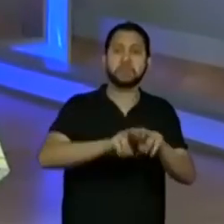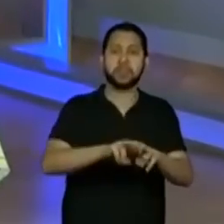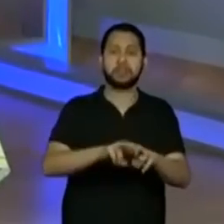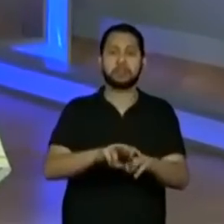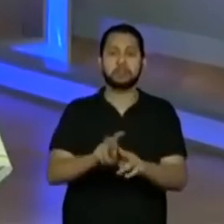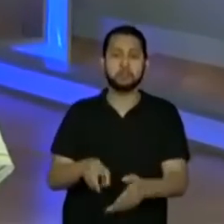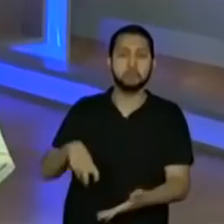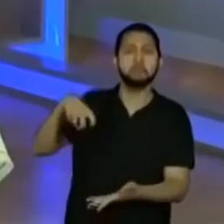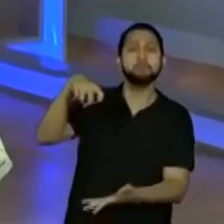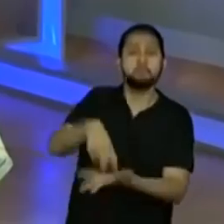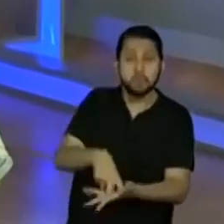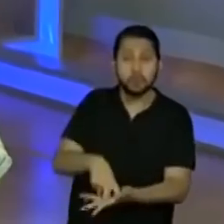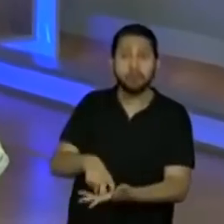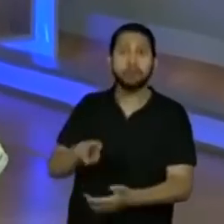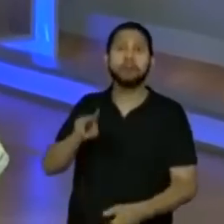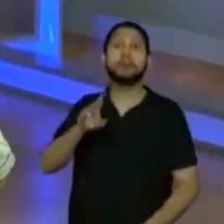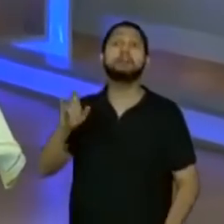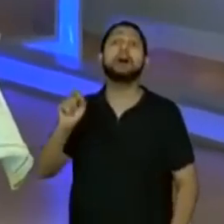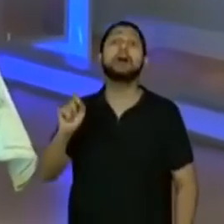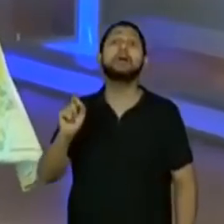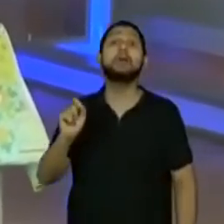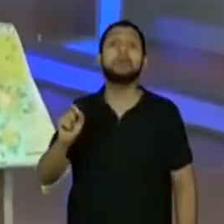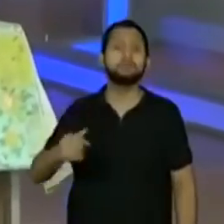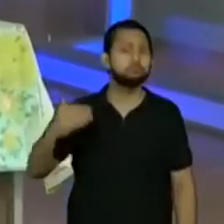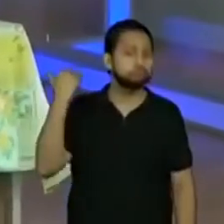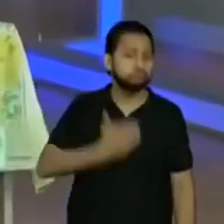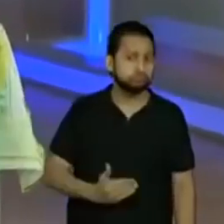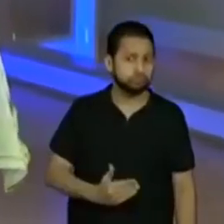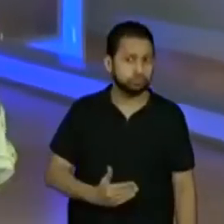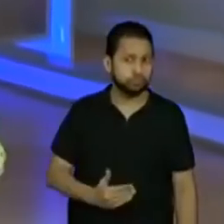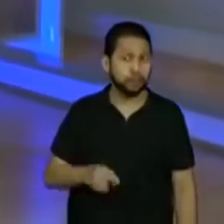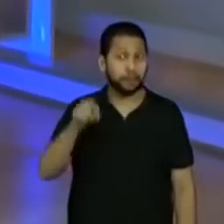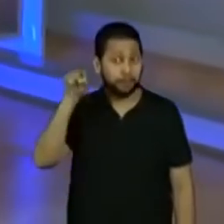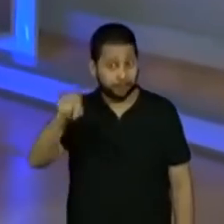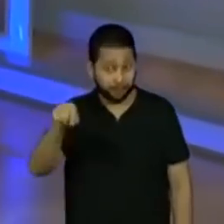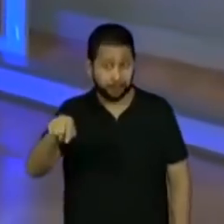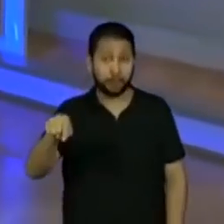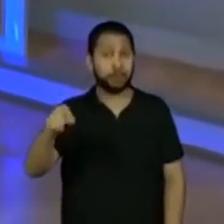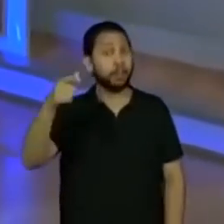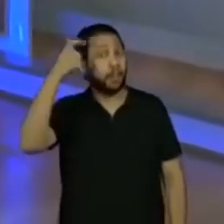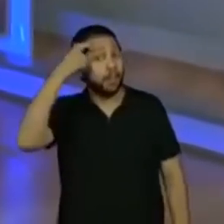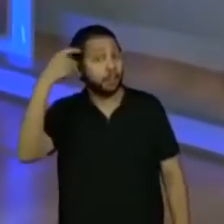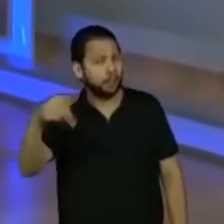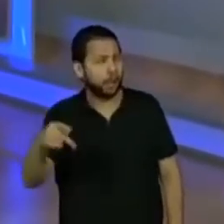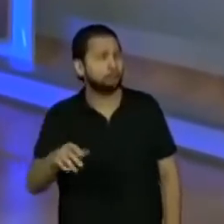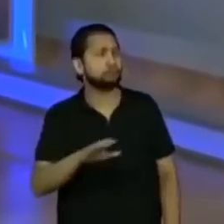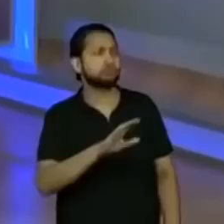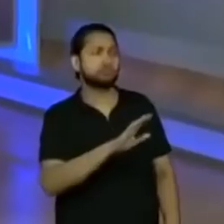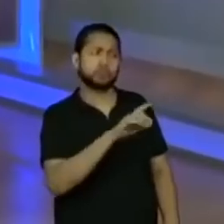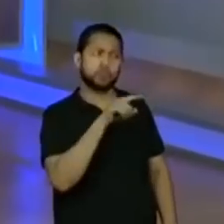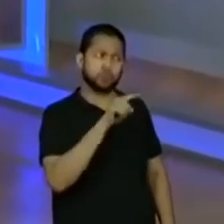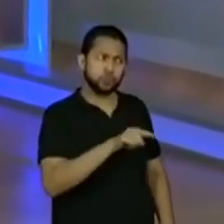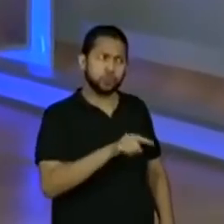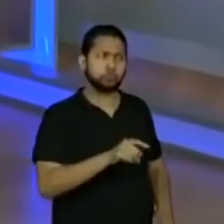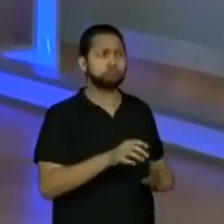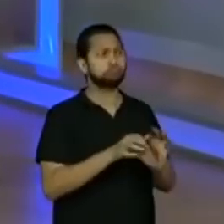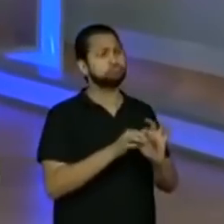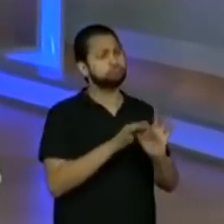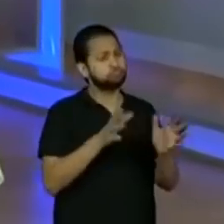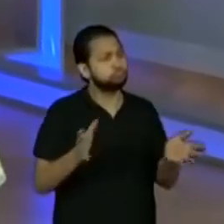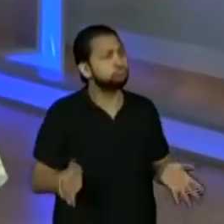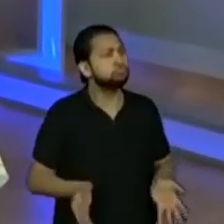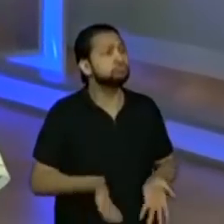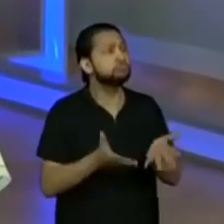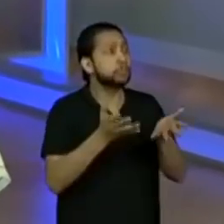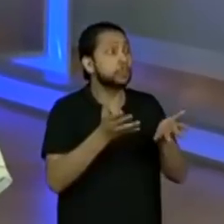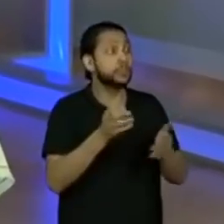condenado à morte. Só que o rei que o condenou disse assim, olha, você pode ser solto, se